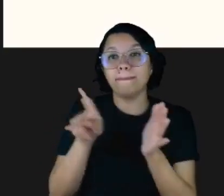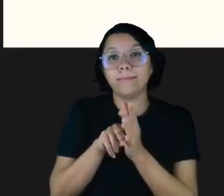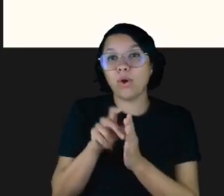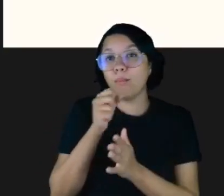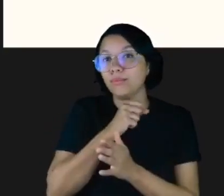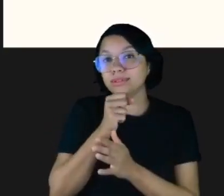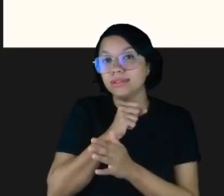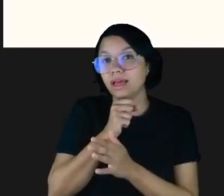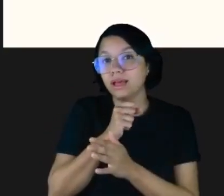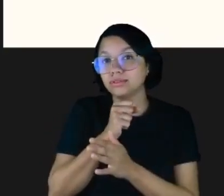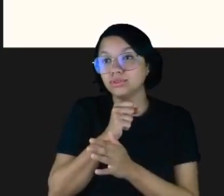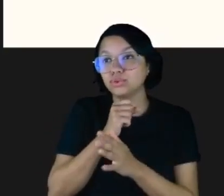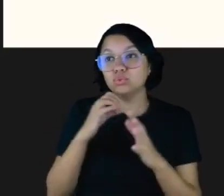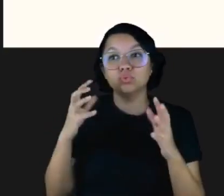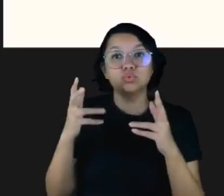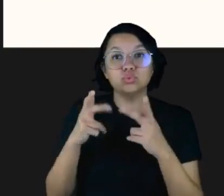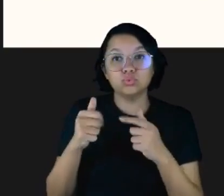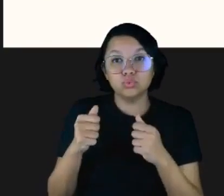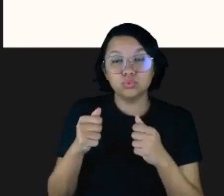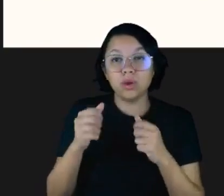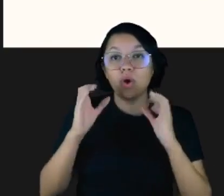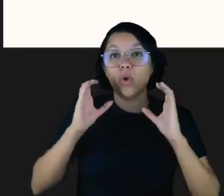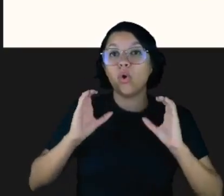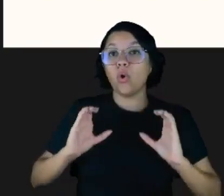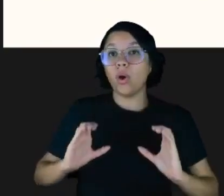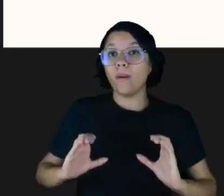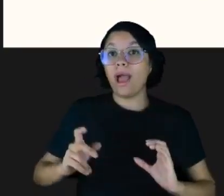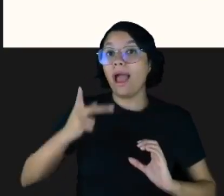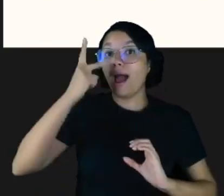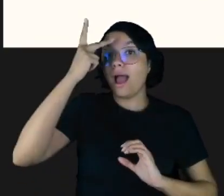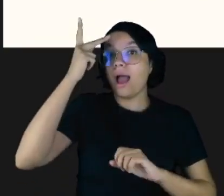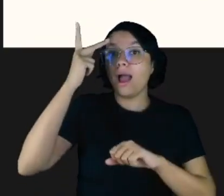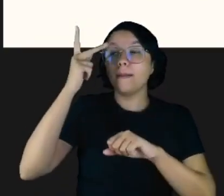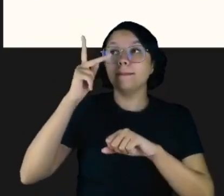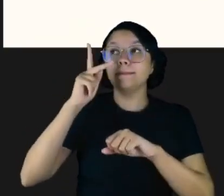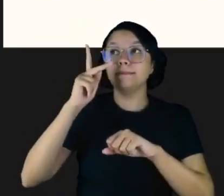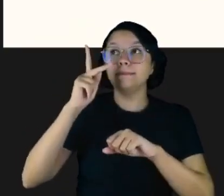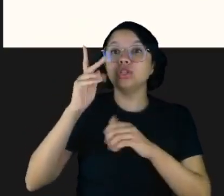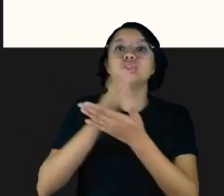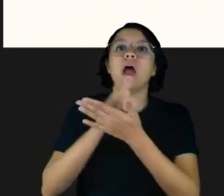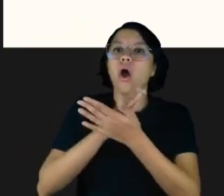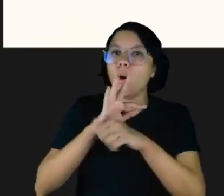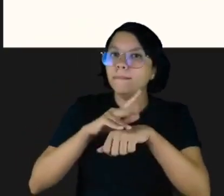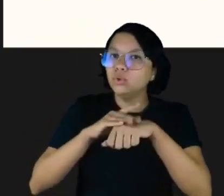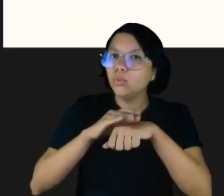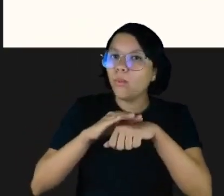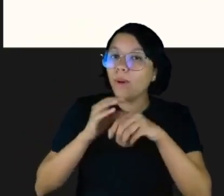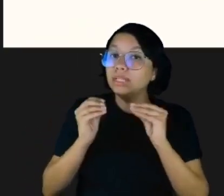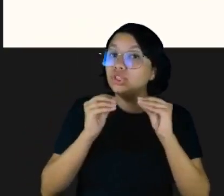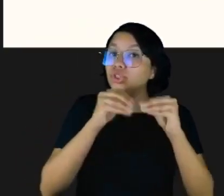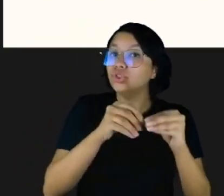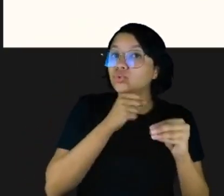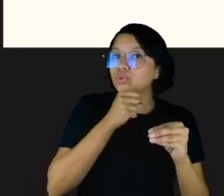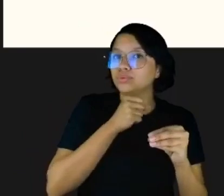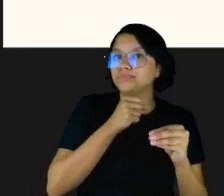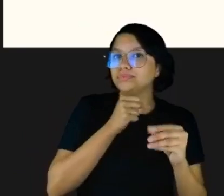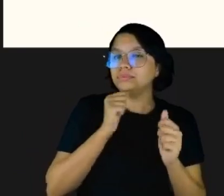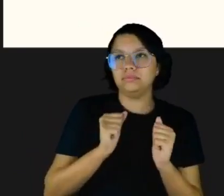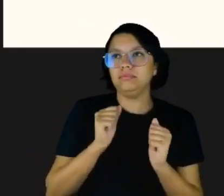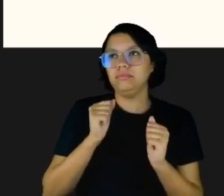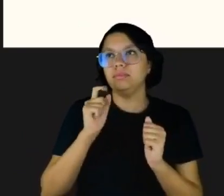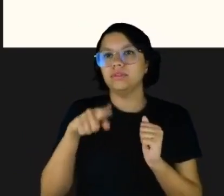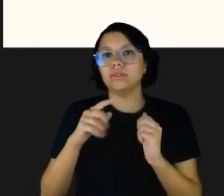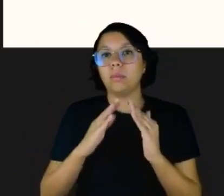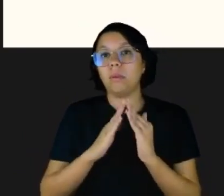idade. Tudo isso é comportamento de alguma doença que acomete o idoso. Pode ser uma psicose de